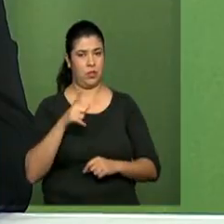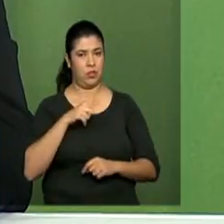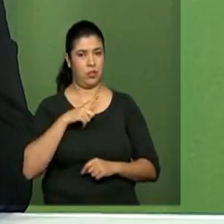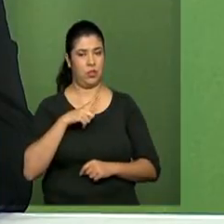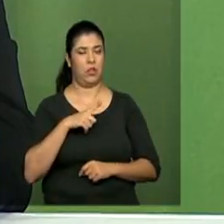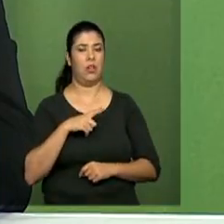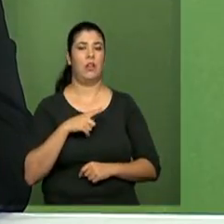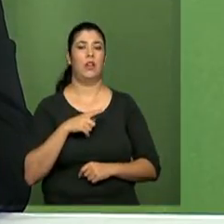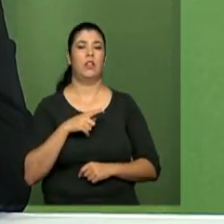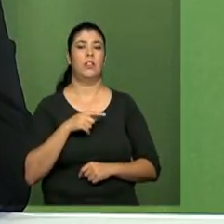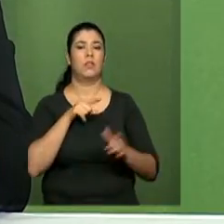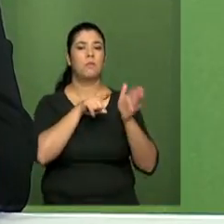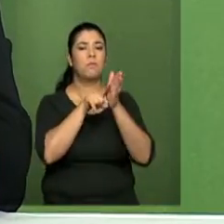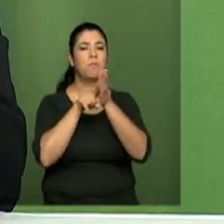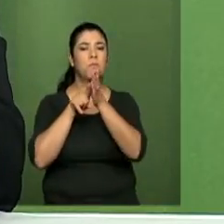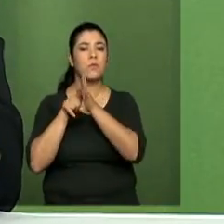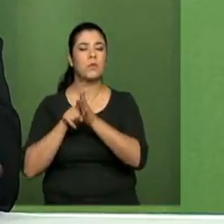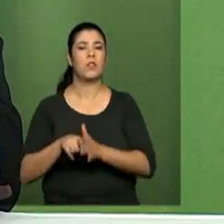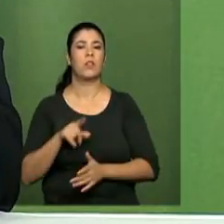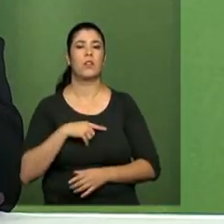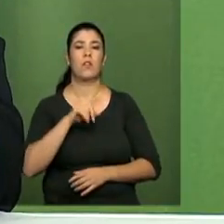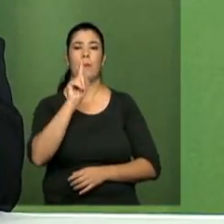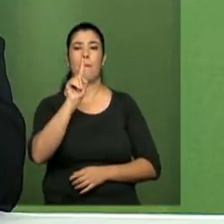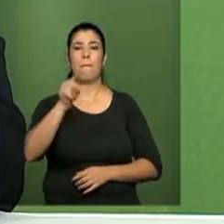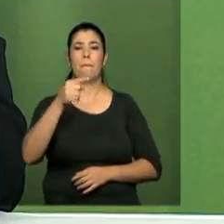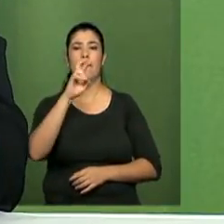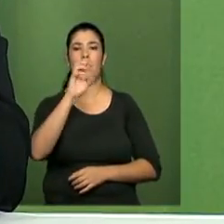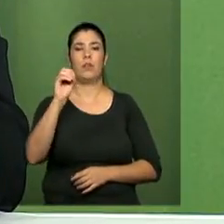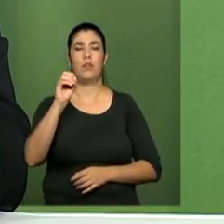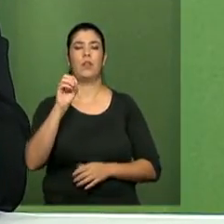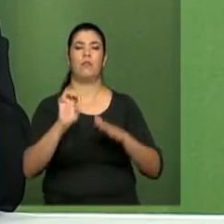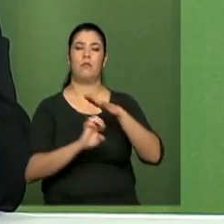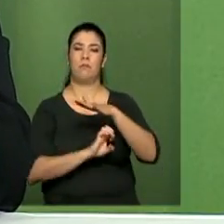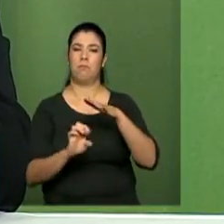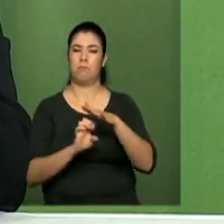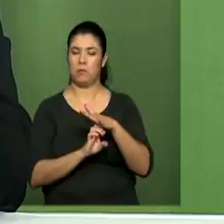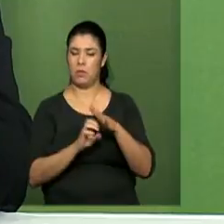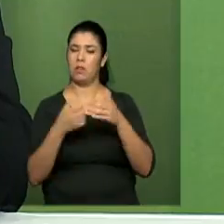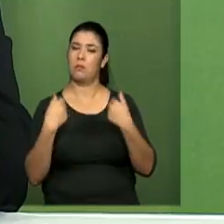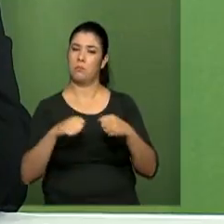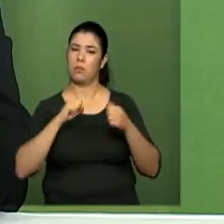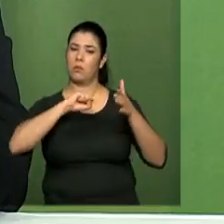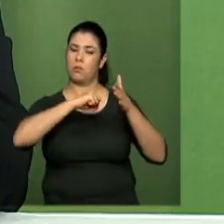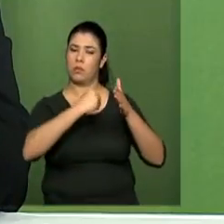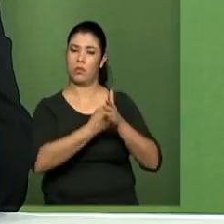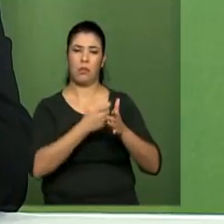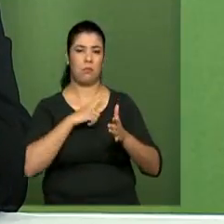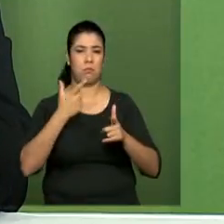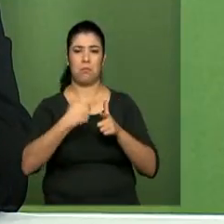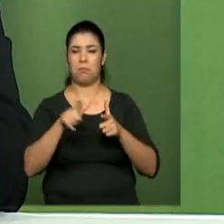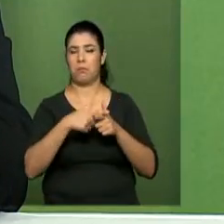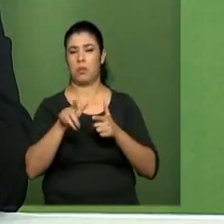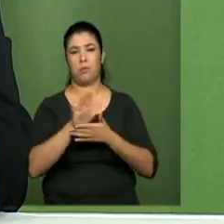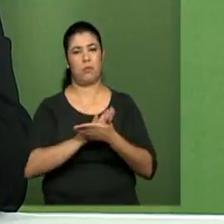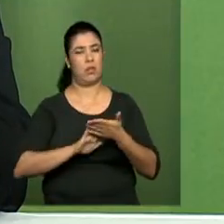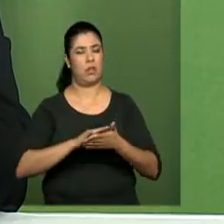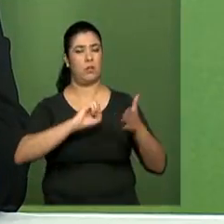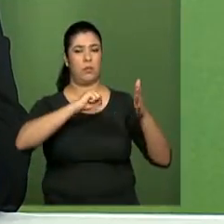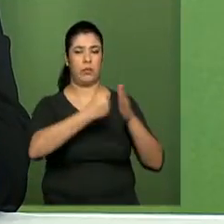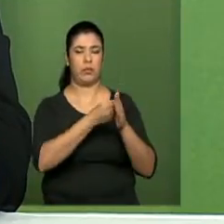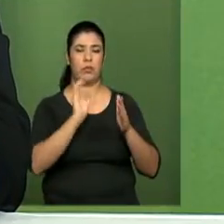federal fechamos mil e quinhentas empresas sem nenhum tipo de problema que foi demandado segundo nós fizemos então um